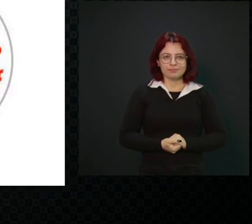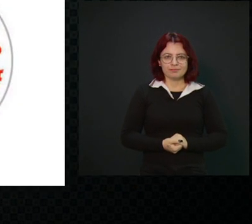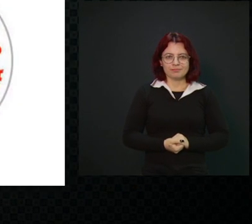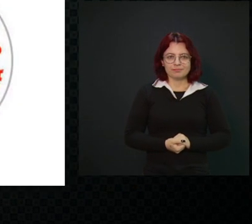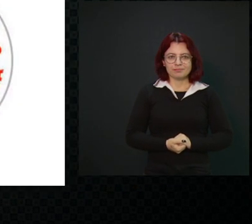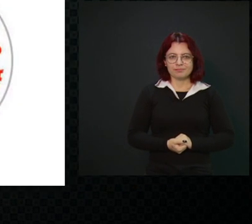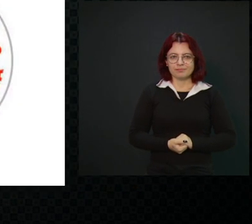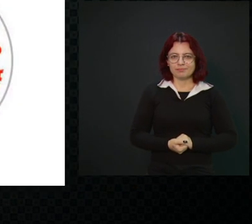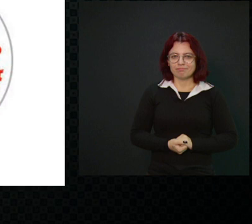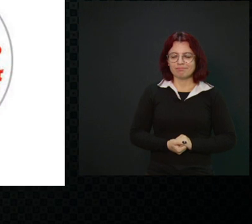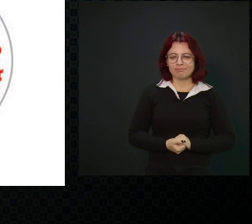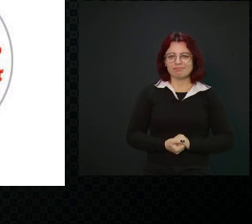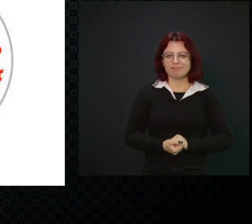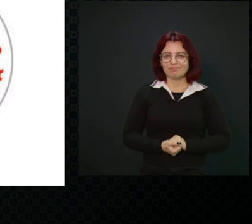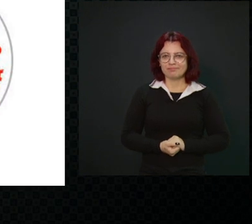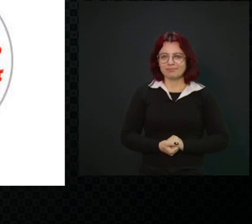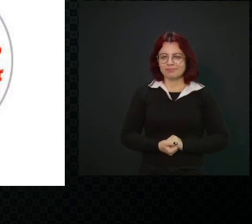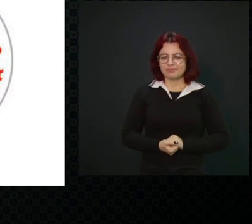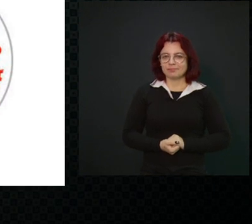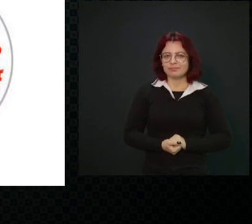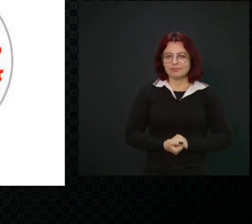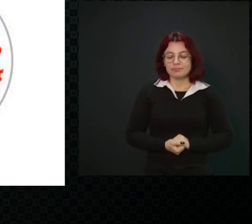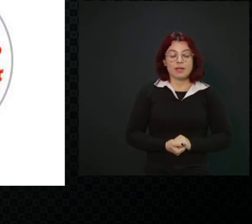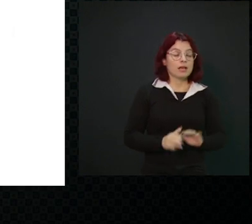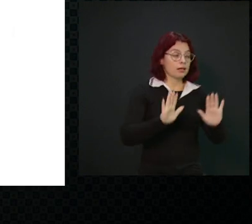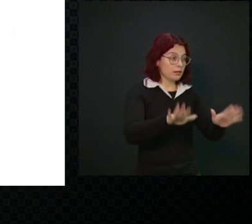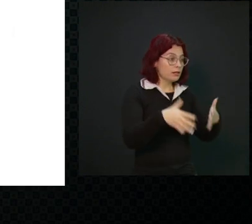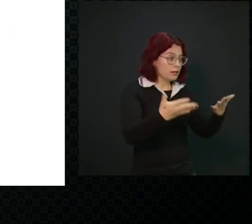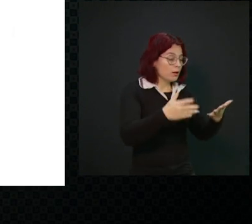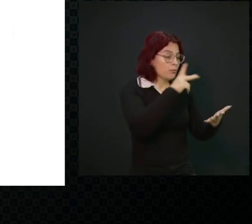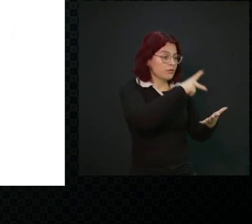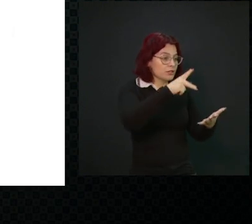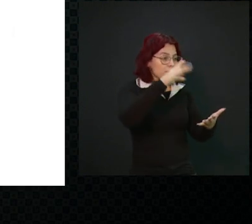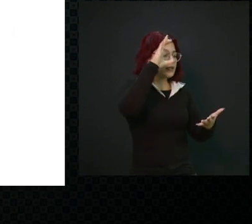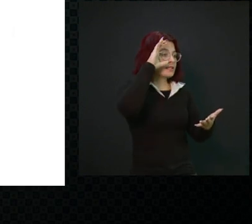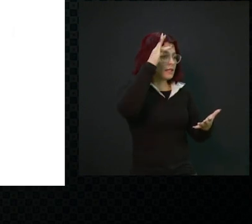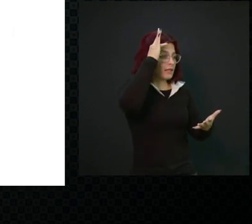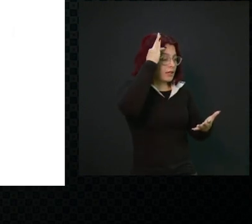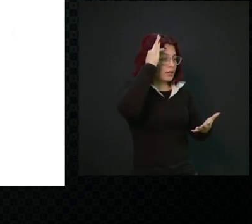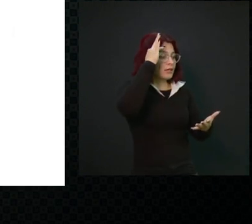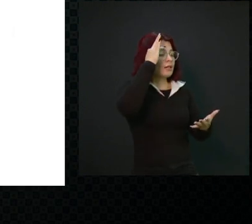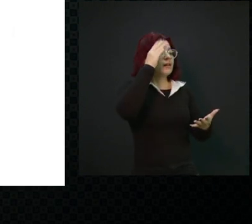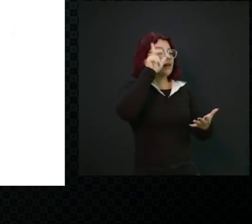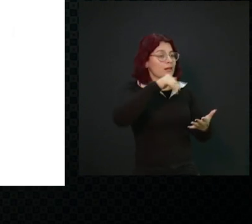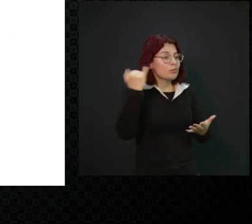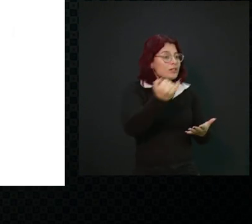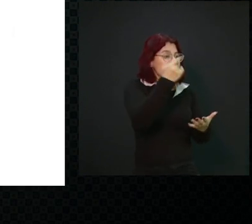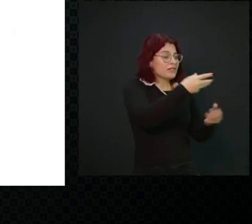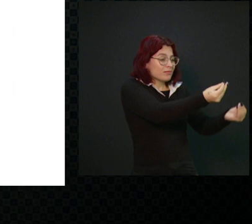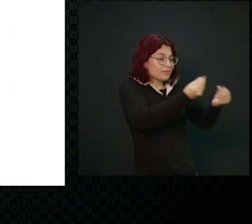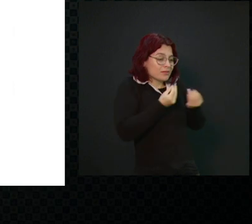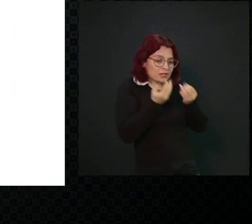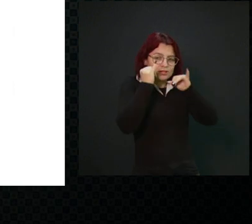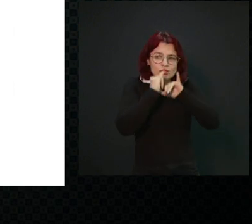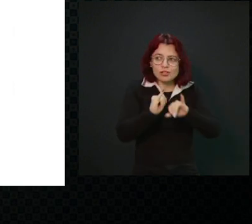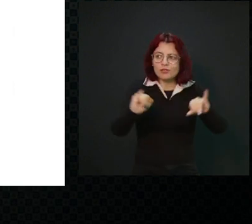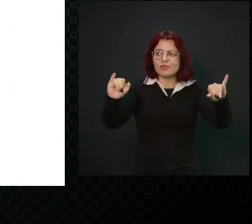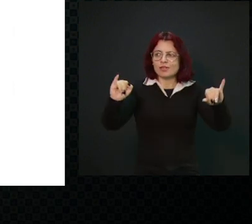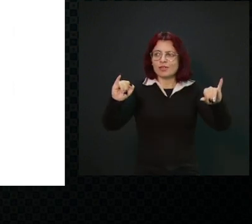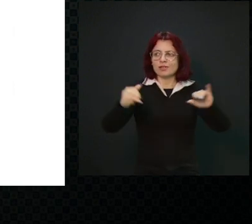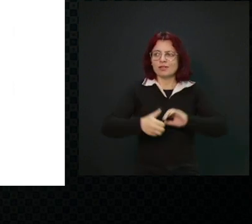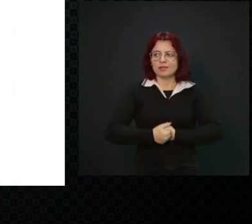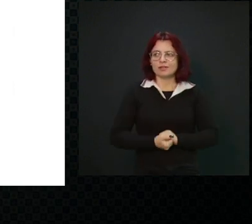Perfeito, professor Carlos. Até é importante, né, que todos que estejam assistindo nos ajude a divulgar este sinal, que